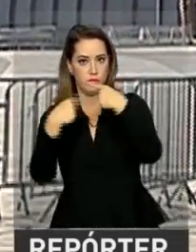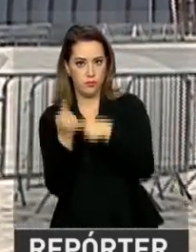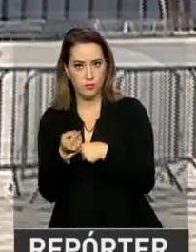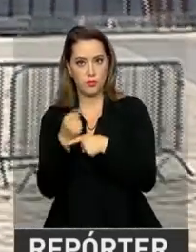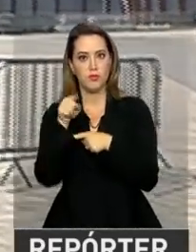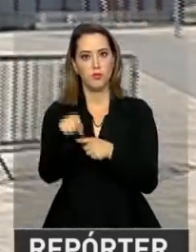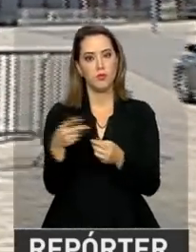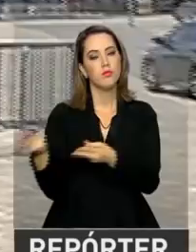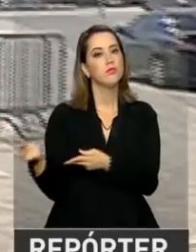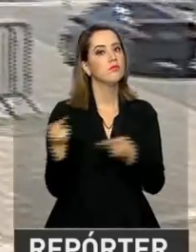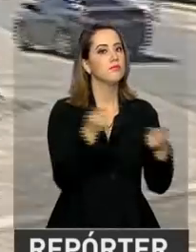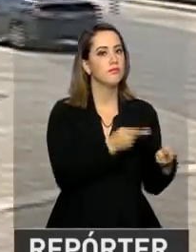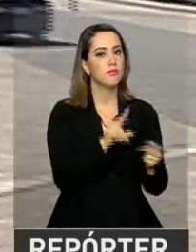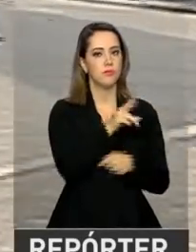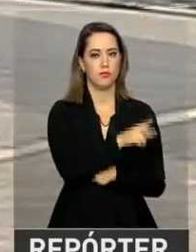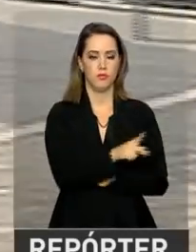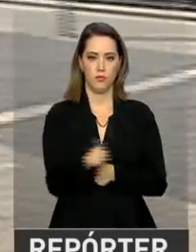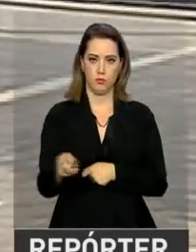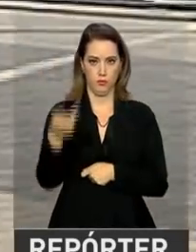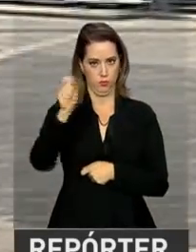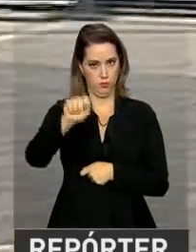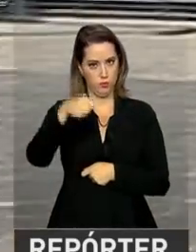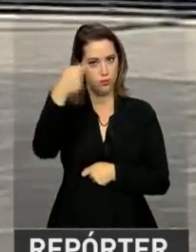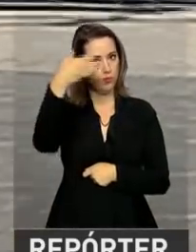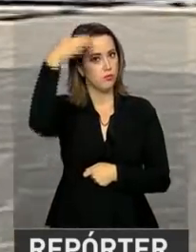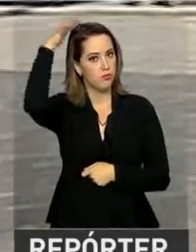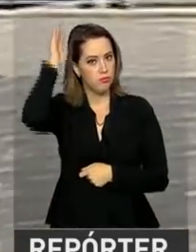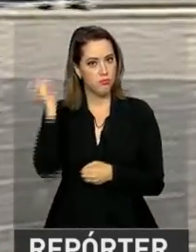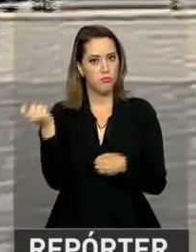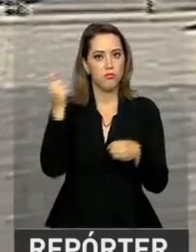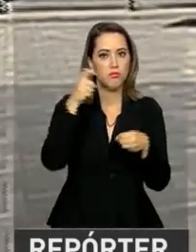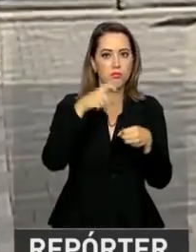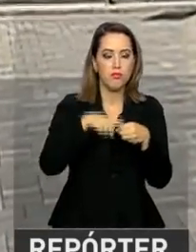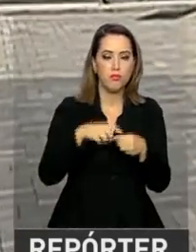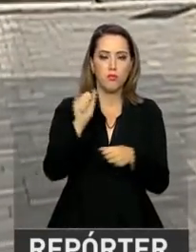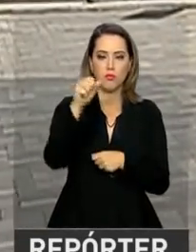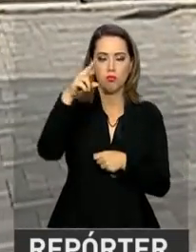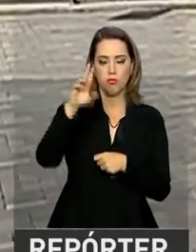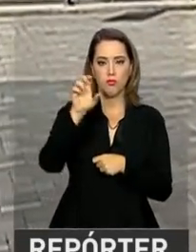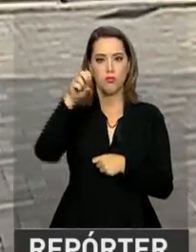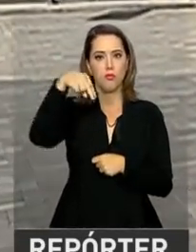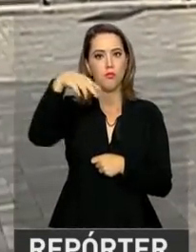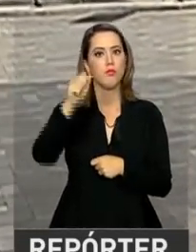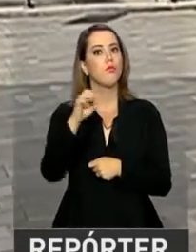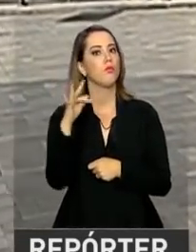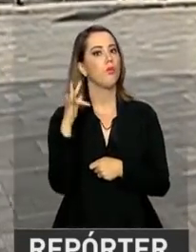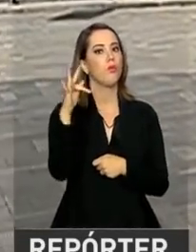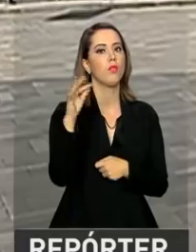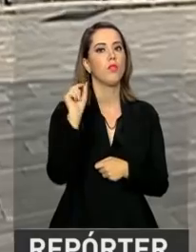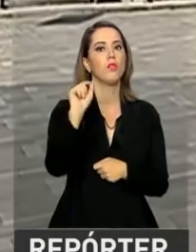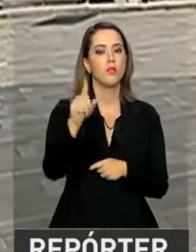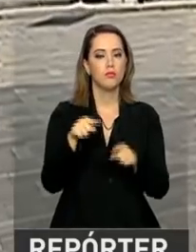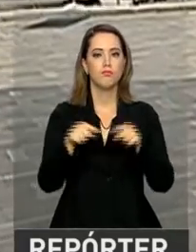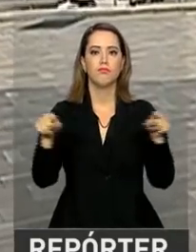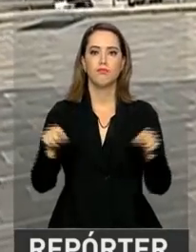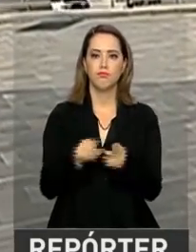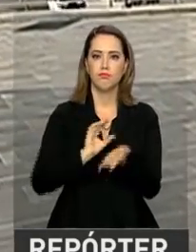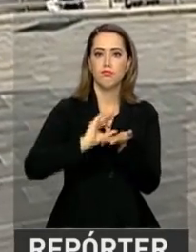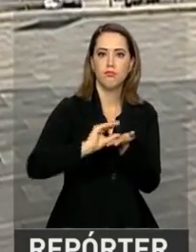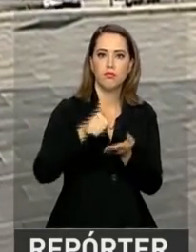dessa visita o presidente Michel Temer volte pra Arena do Futuro, outra arena com investimentos federais. Foram